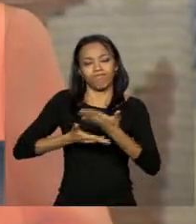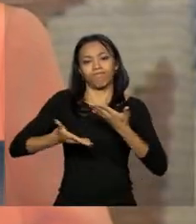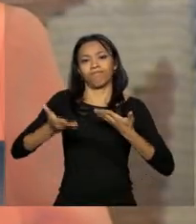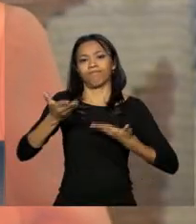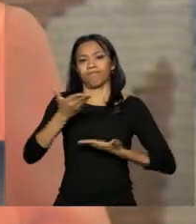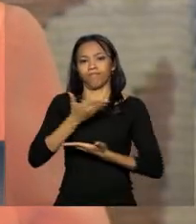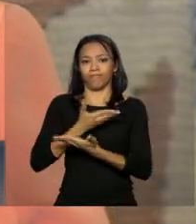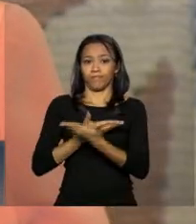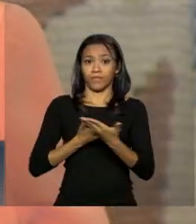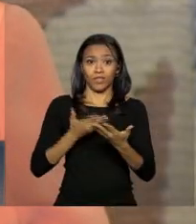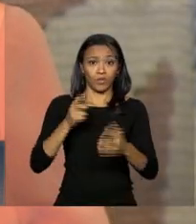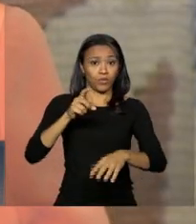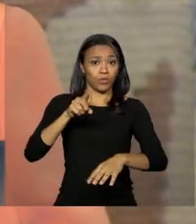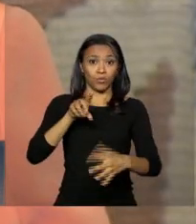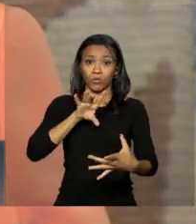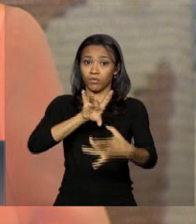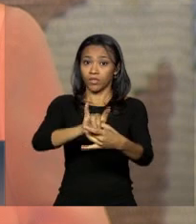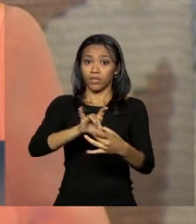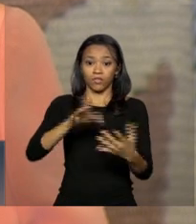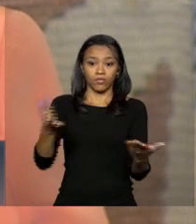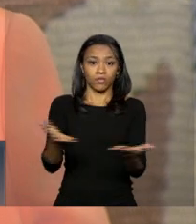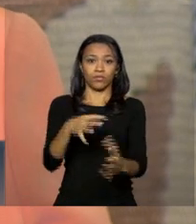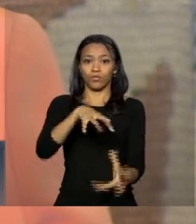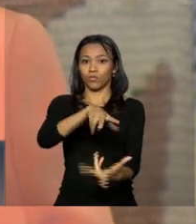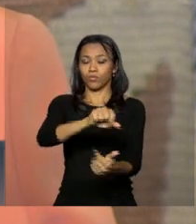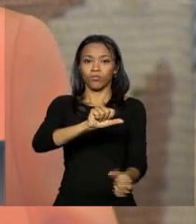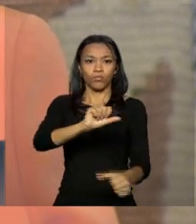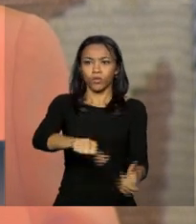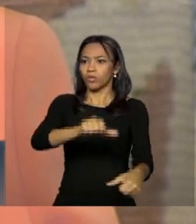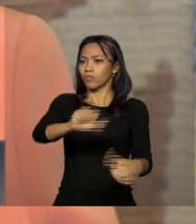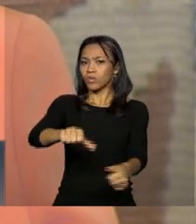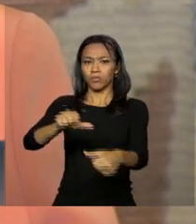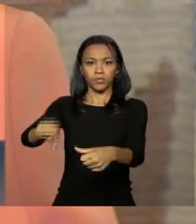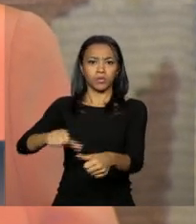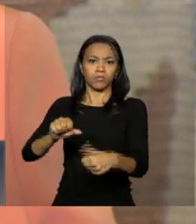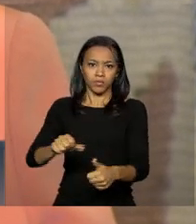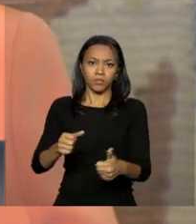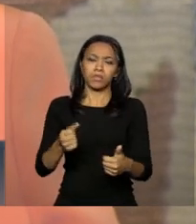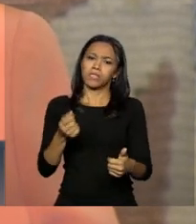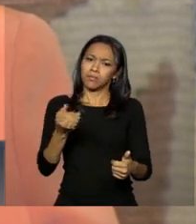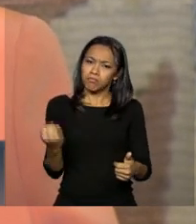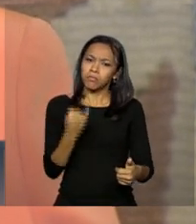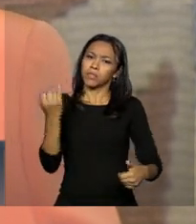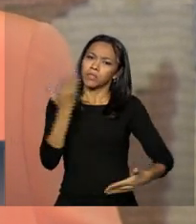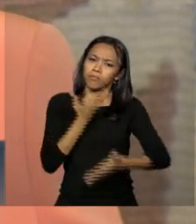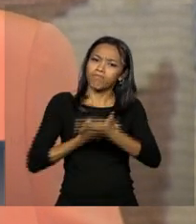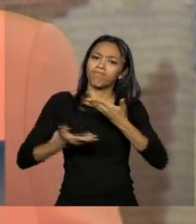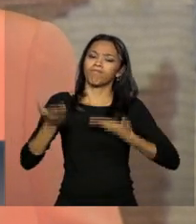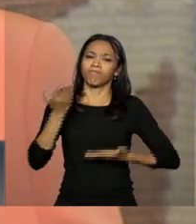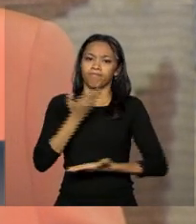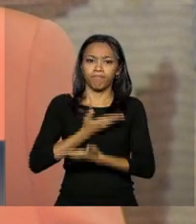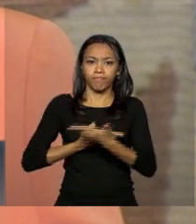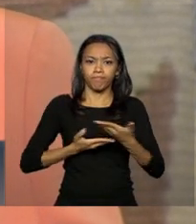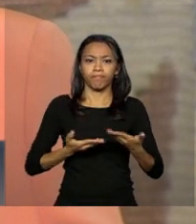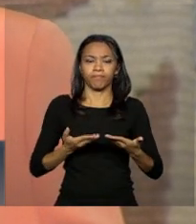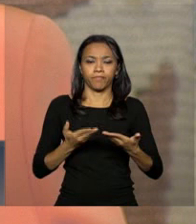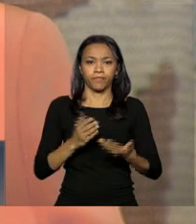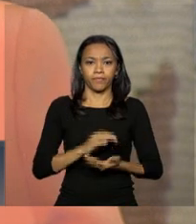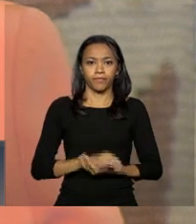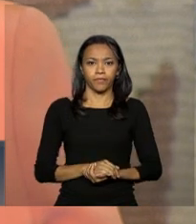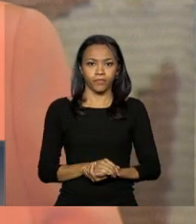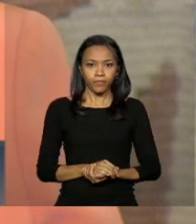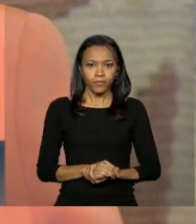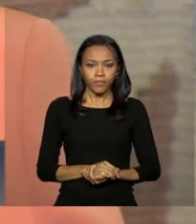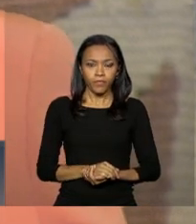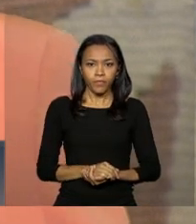em constante mudança e é por isso que não é suficiente que só a Alemanha